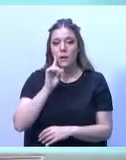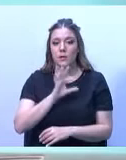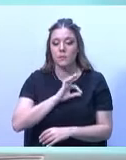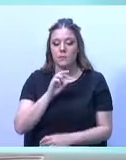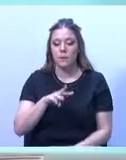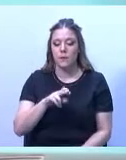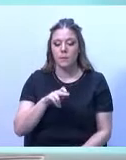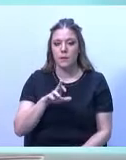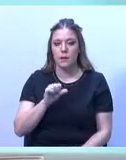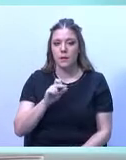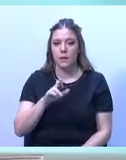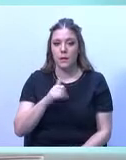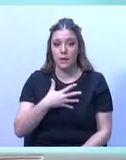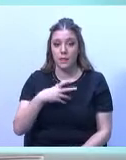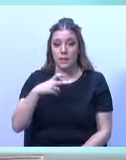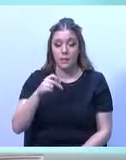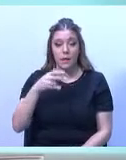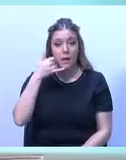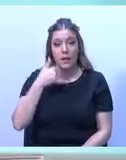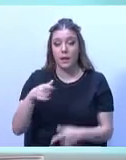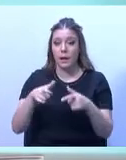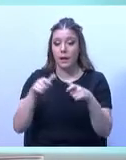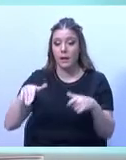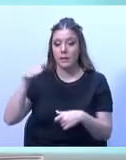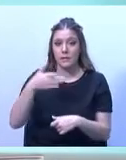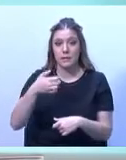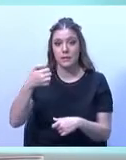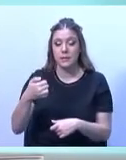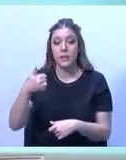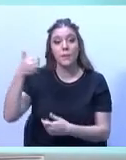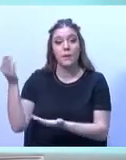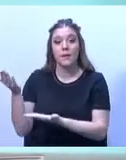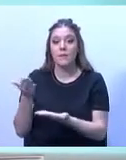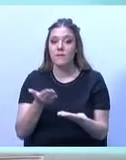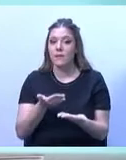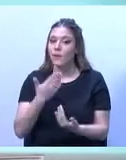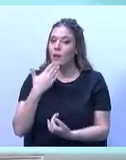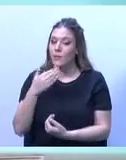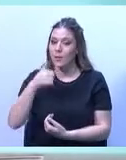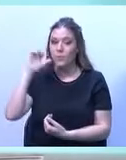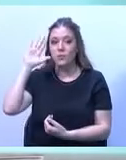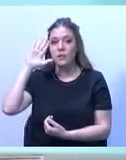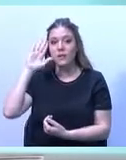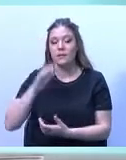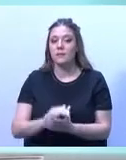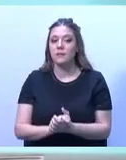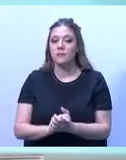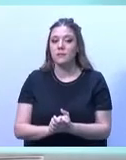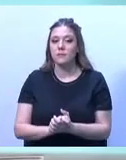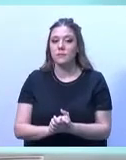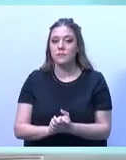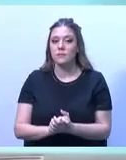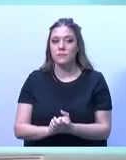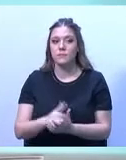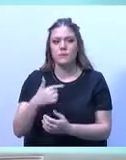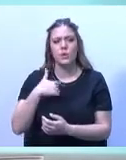telespectadora, Margarida Marques, liga de Vila Nova de Gaia, tem 75 anos. Bem-vinda, Margarida. Obrigada, boa tarde. Boa tarde. Olha,